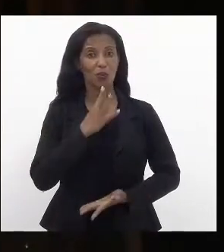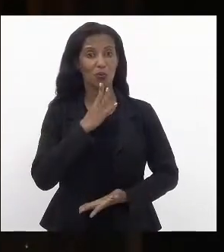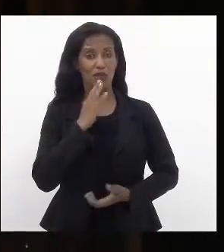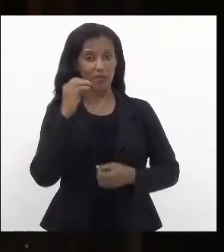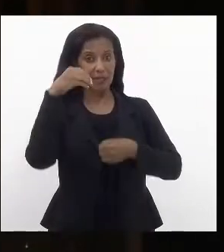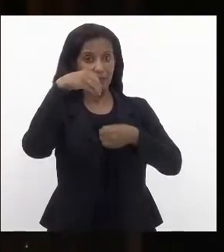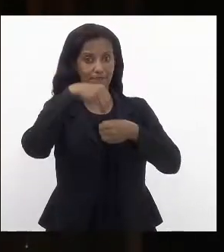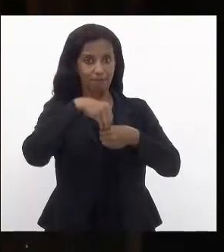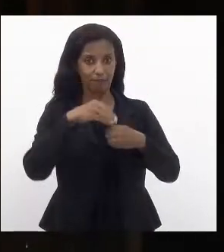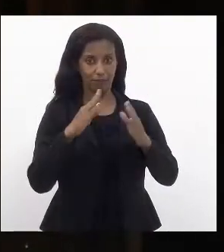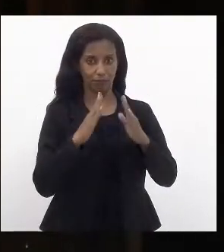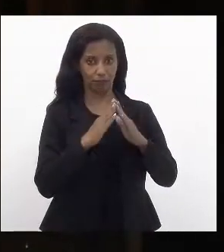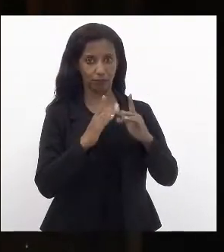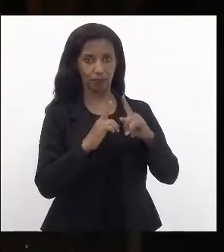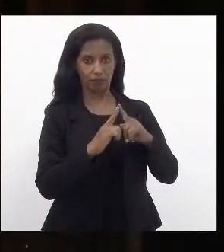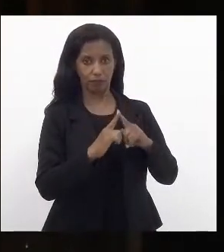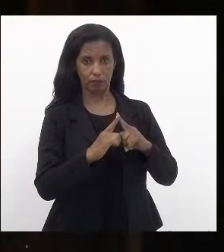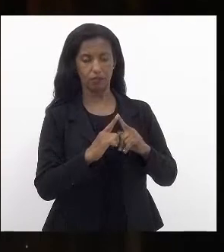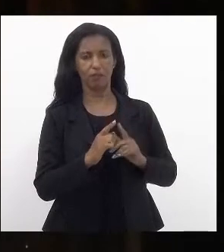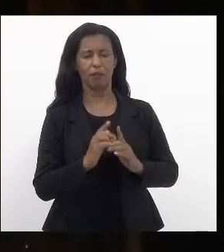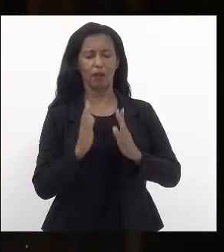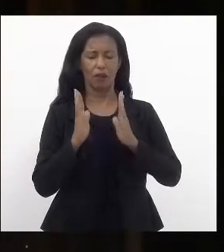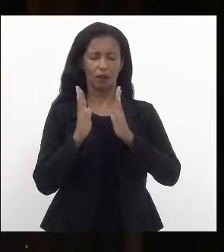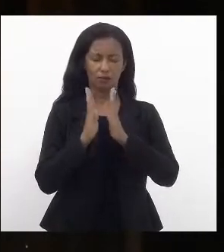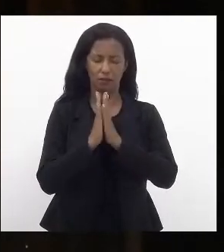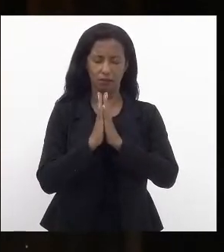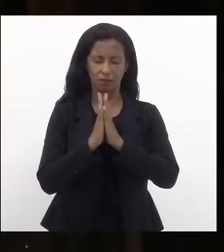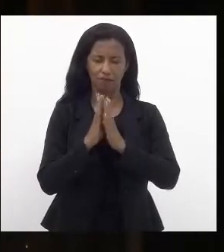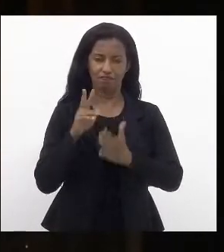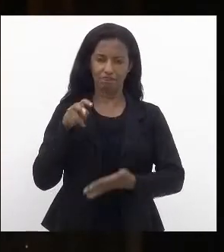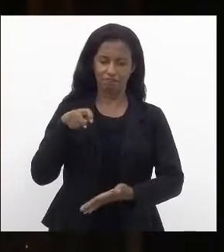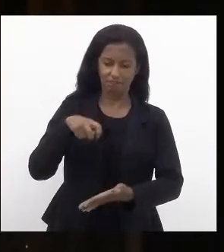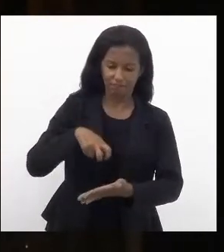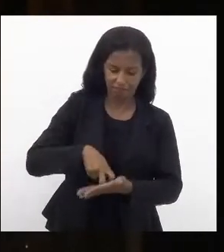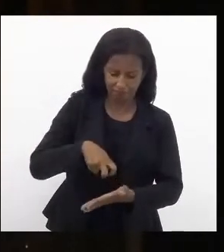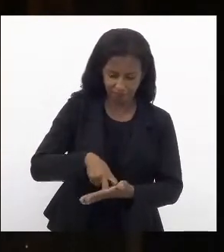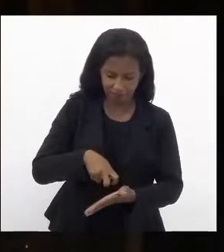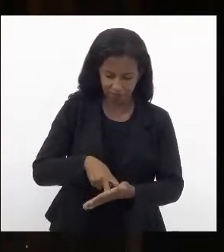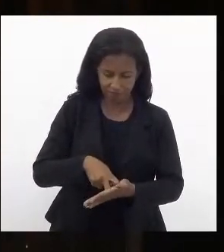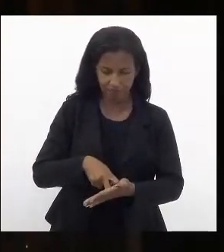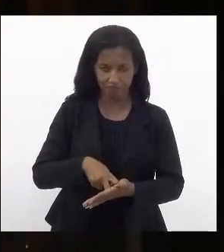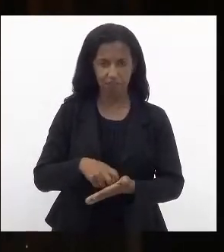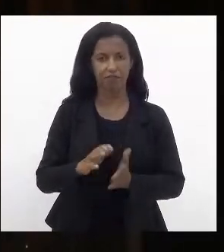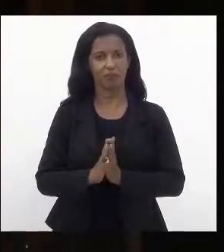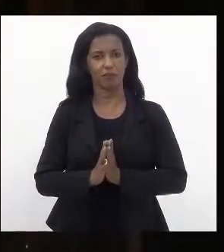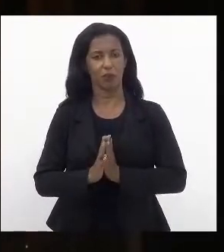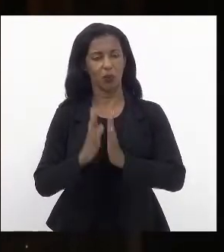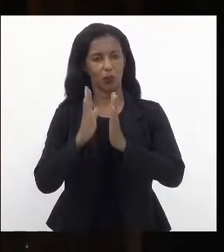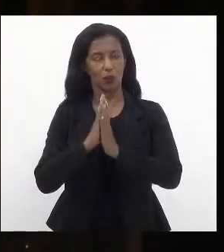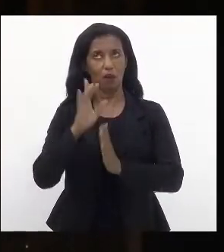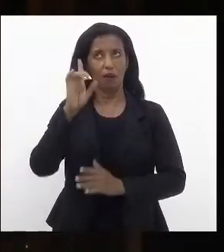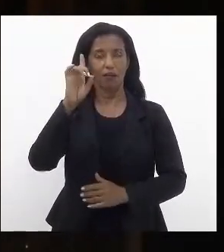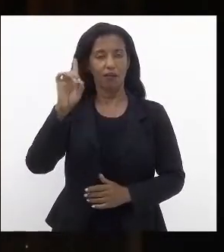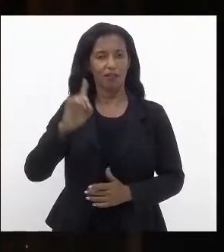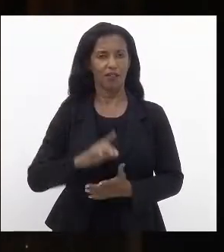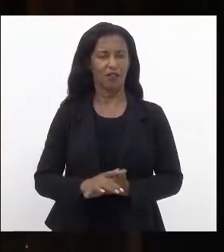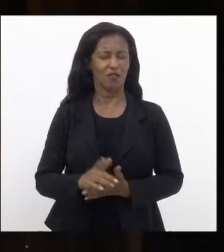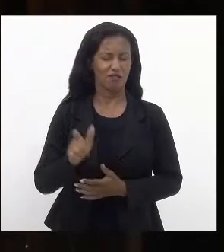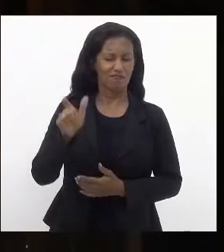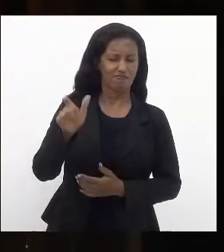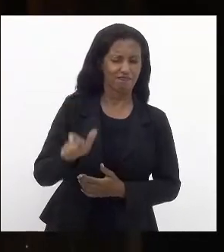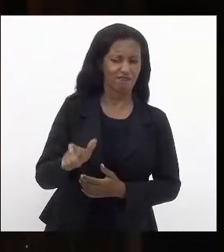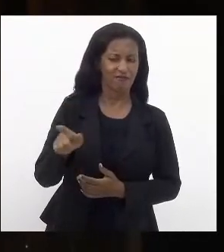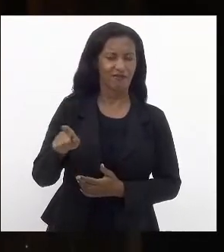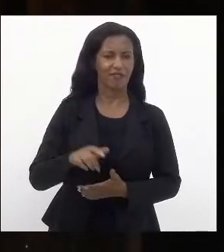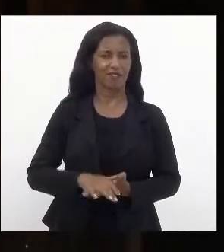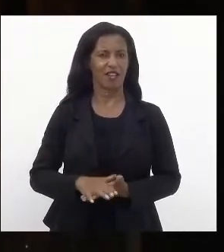igreja, né, rezando, se ajoelhando, temente a Deus, falei, meu Deus, esse é um cônsul-geral,